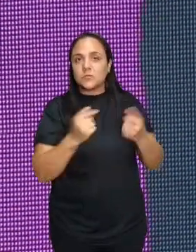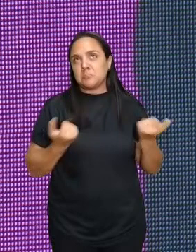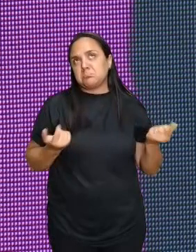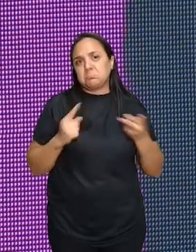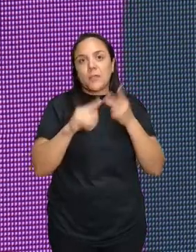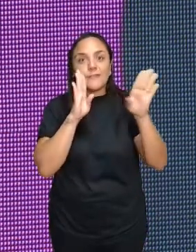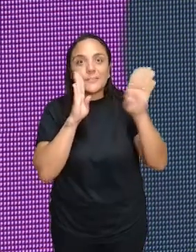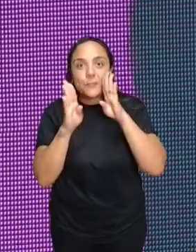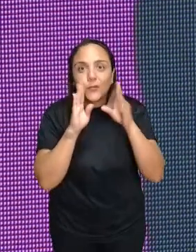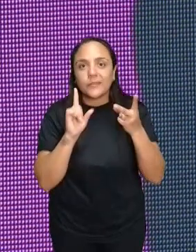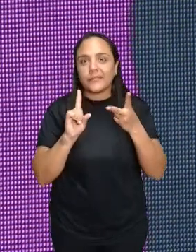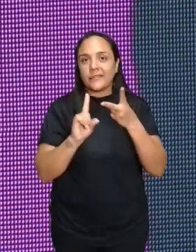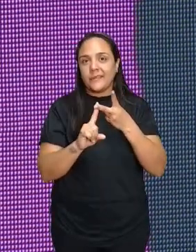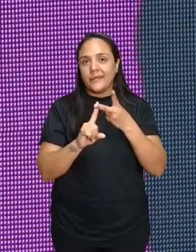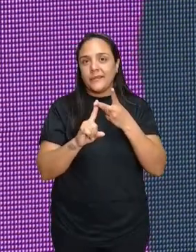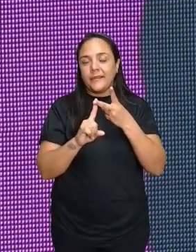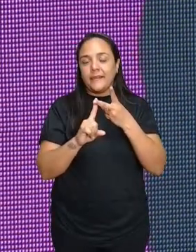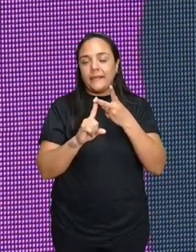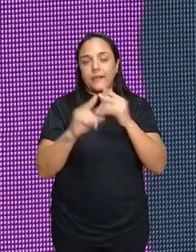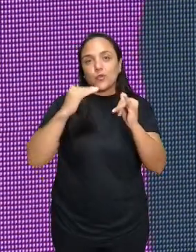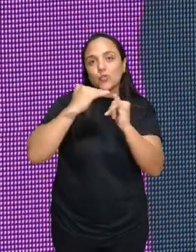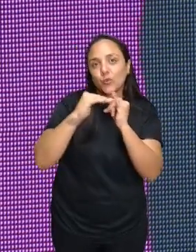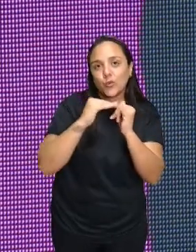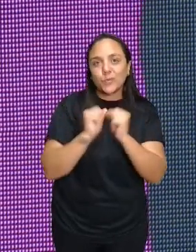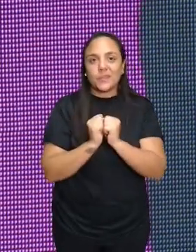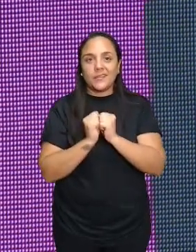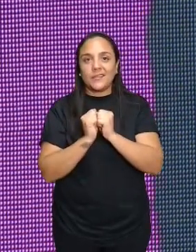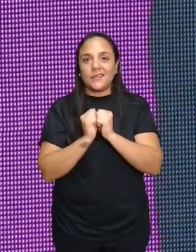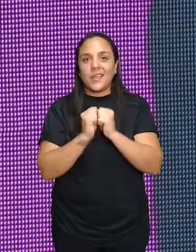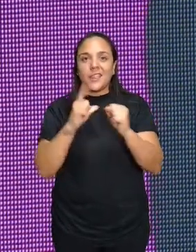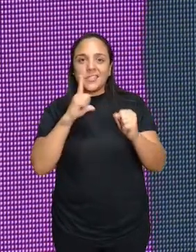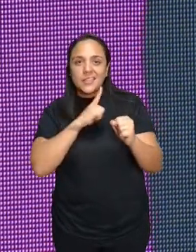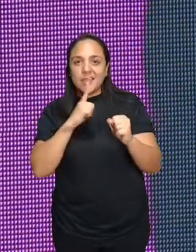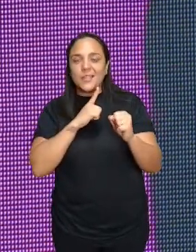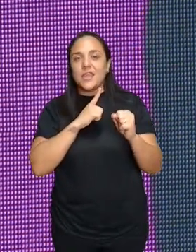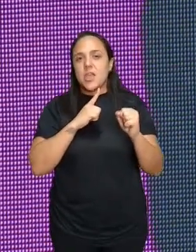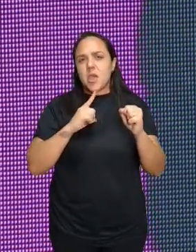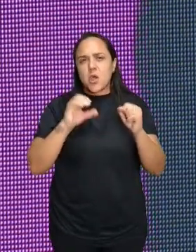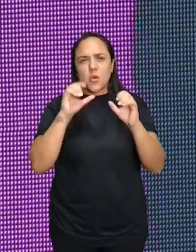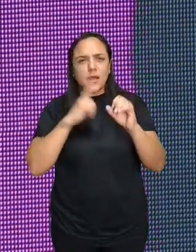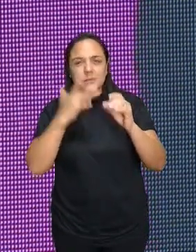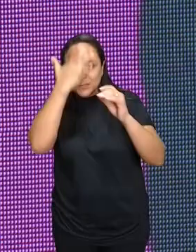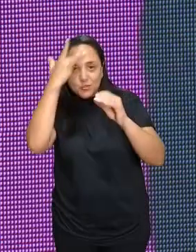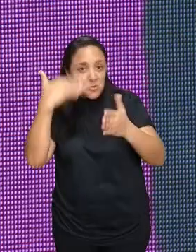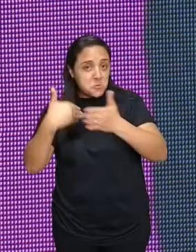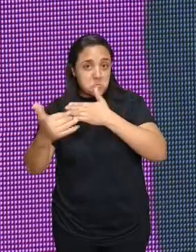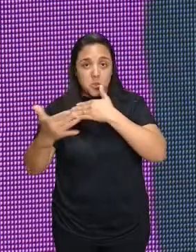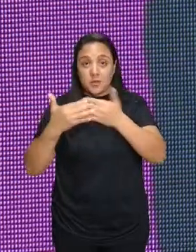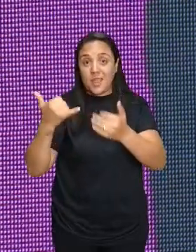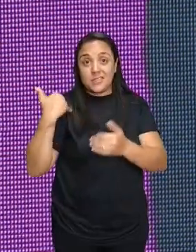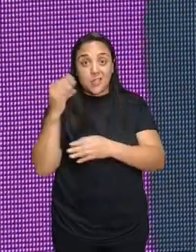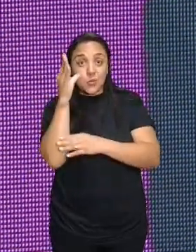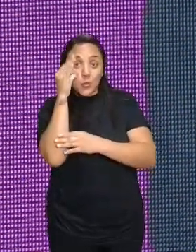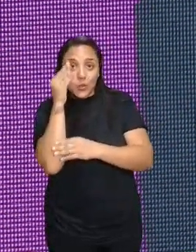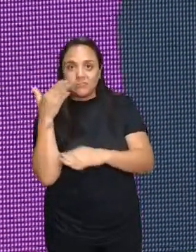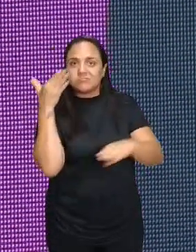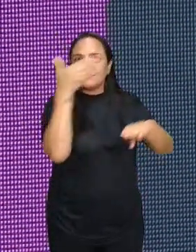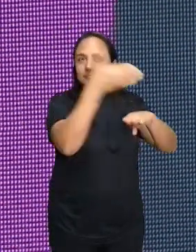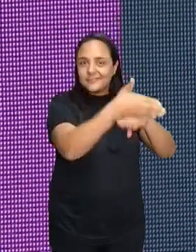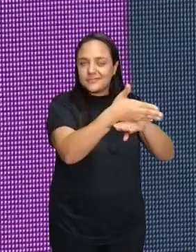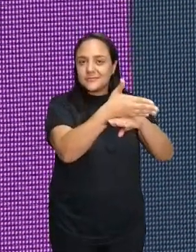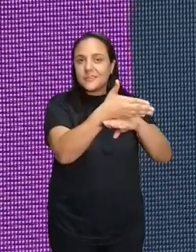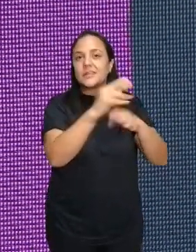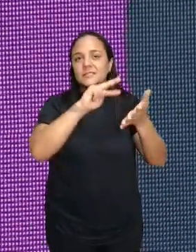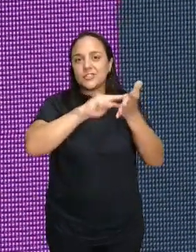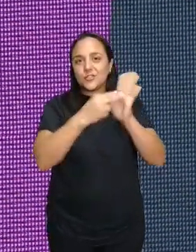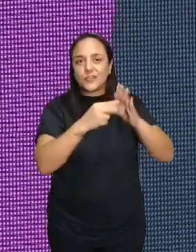criam suas contas no YouTube, ministram oficinas online para qualquer pessoa que tenha interesse em aprender. Então, é um encontro de